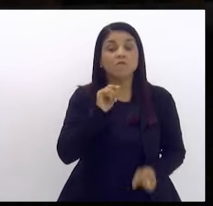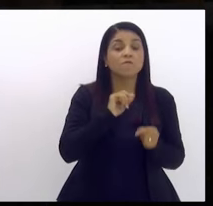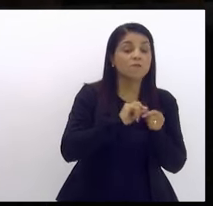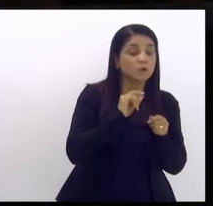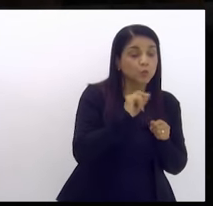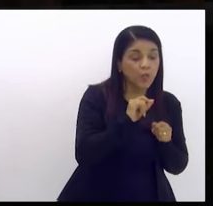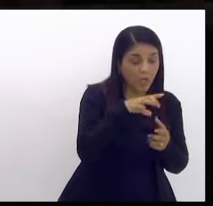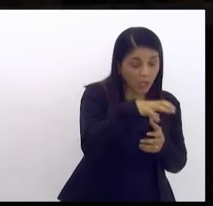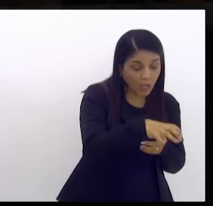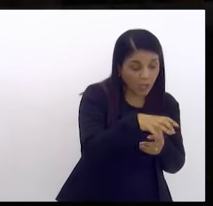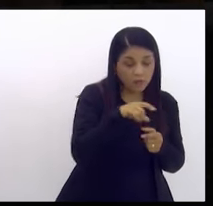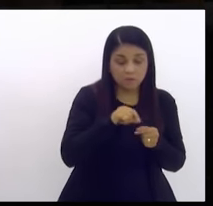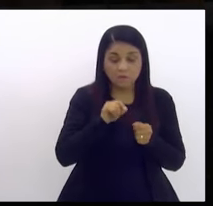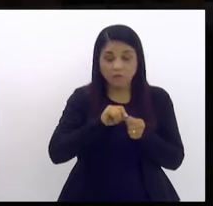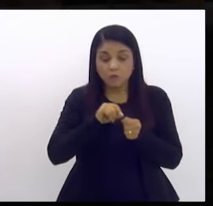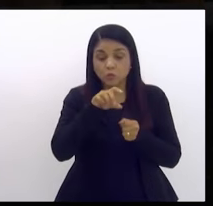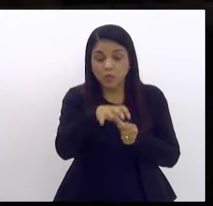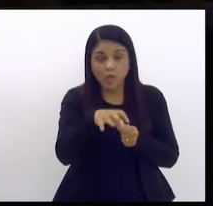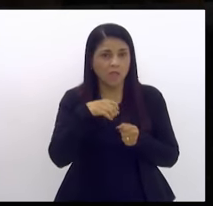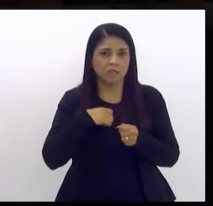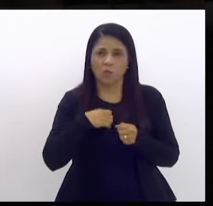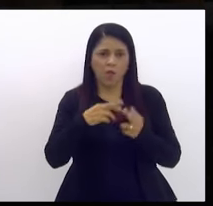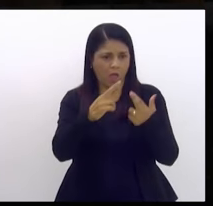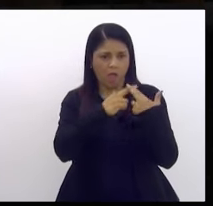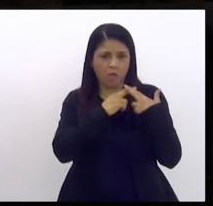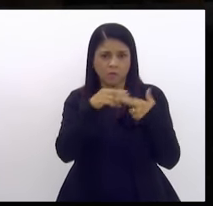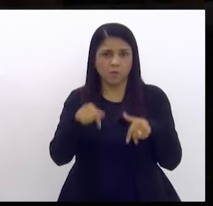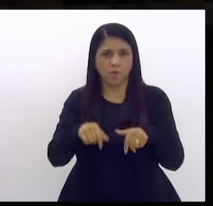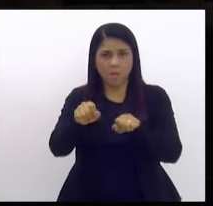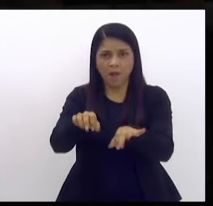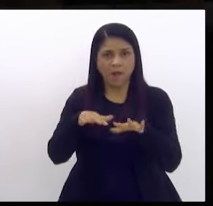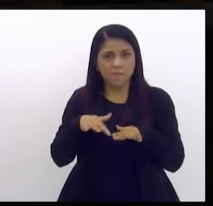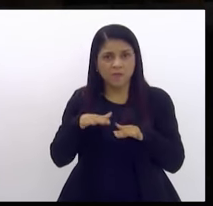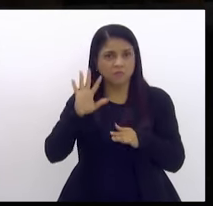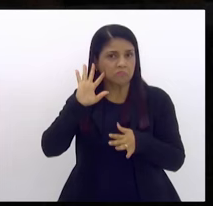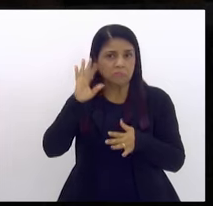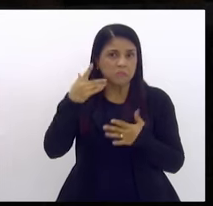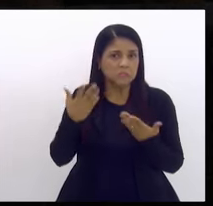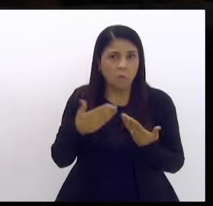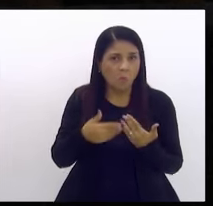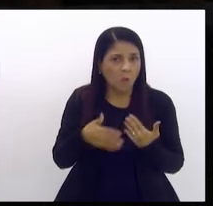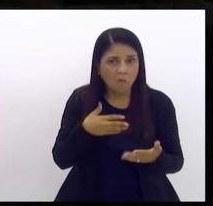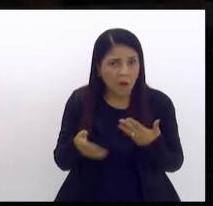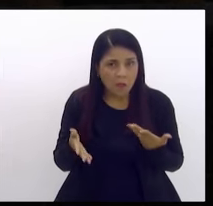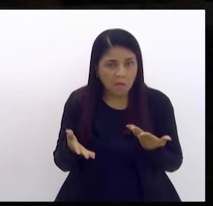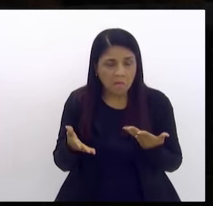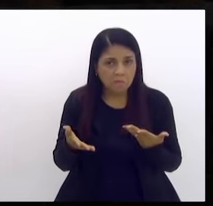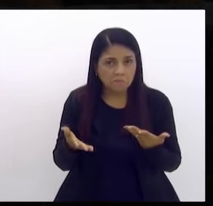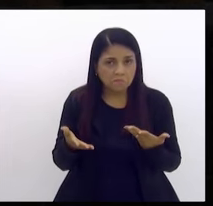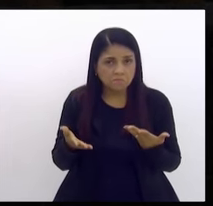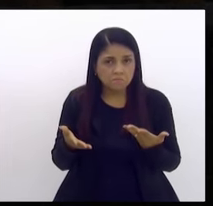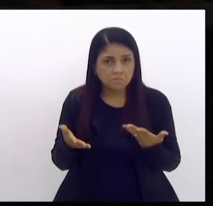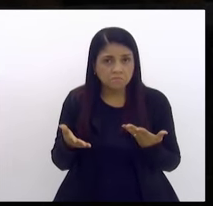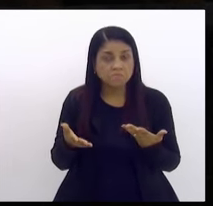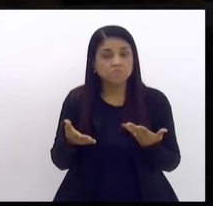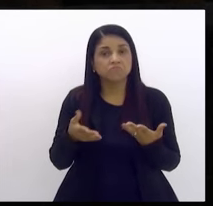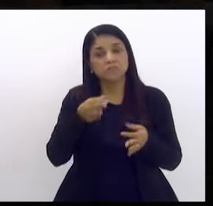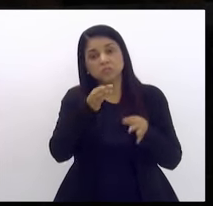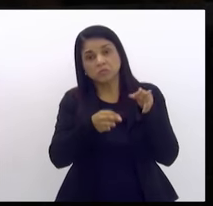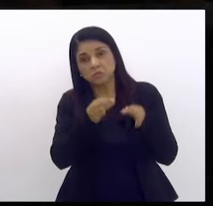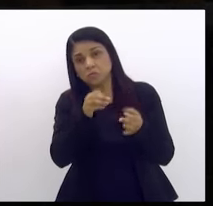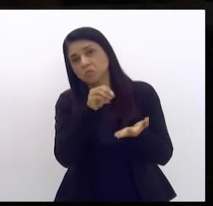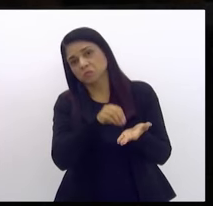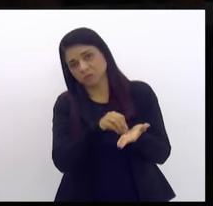ao parlamento. Porque qualquer que seja a decisão do parlamento, possivelmente alguma injustiça